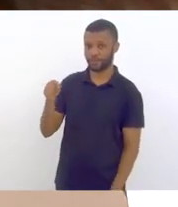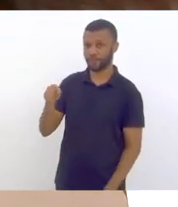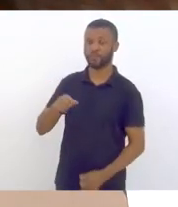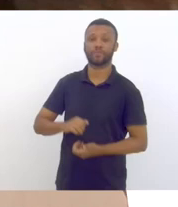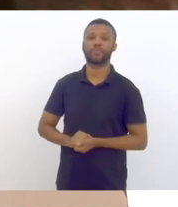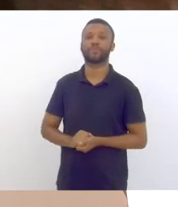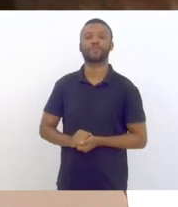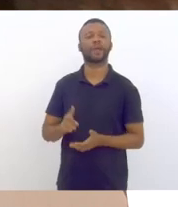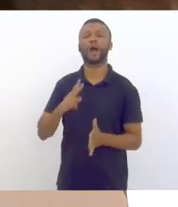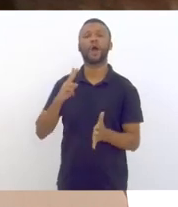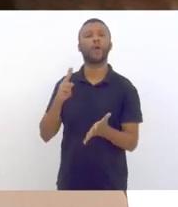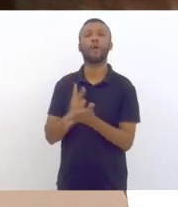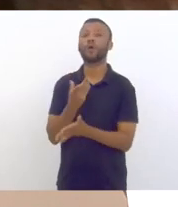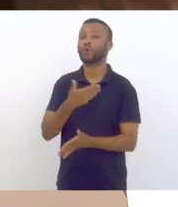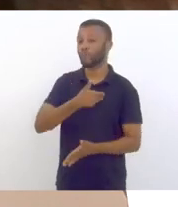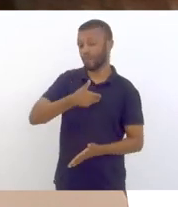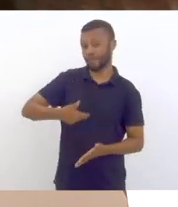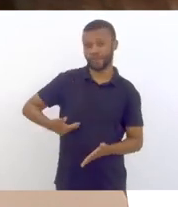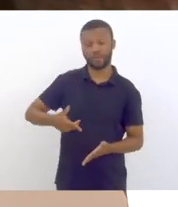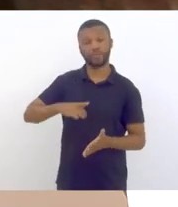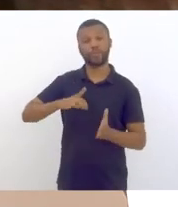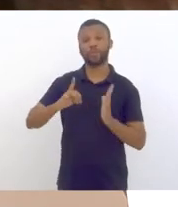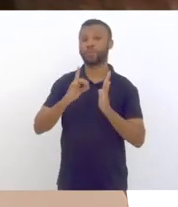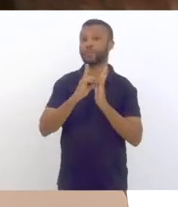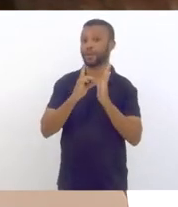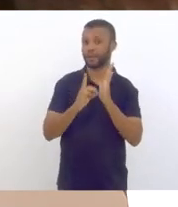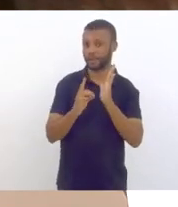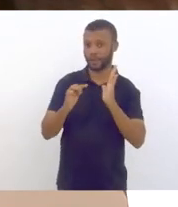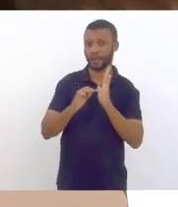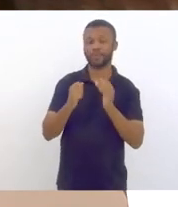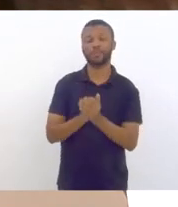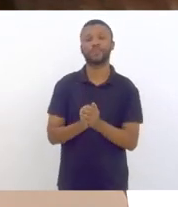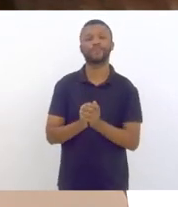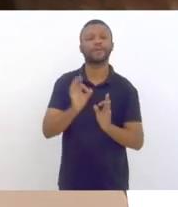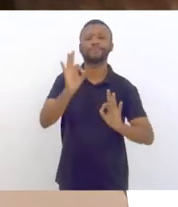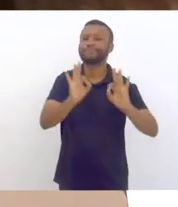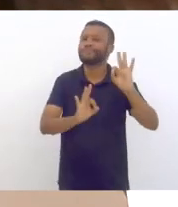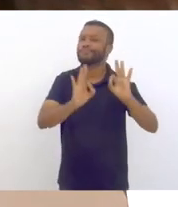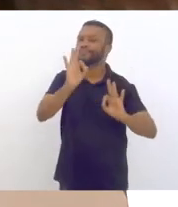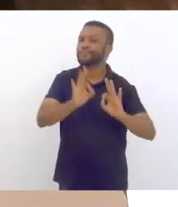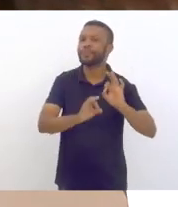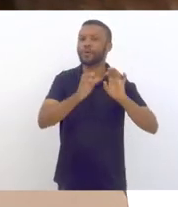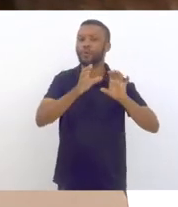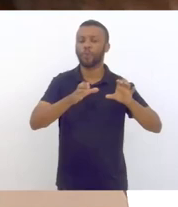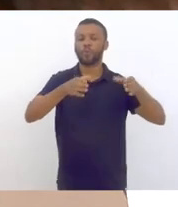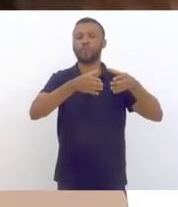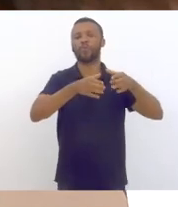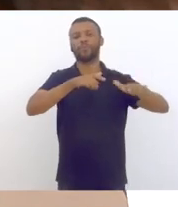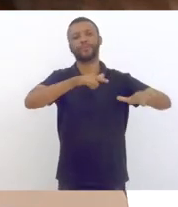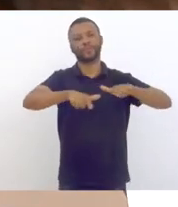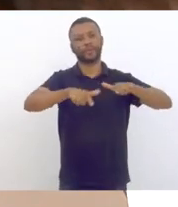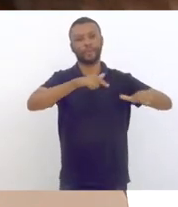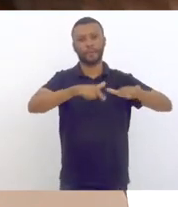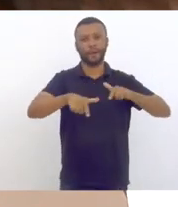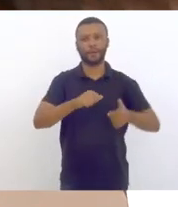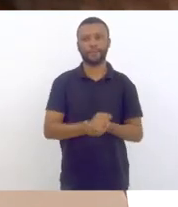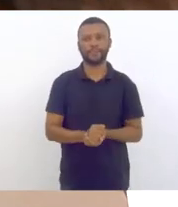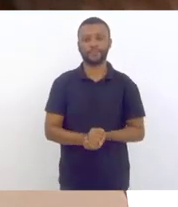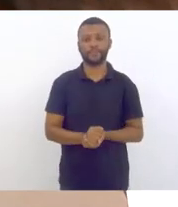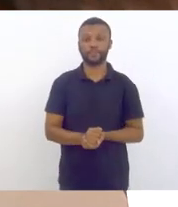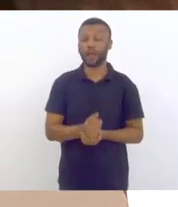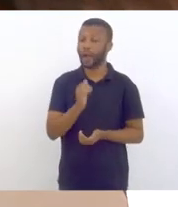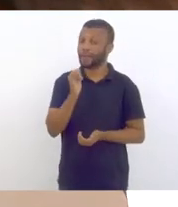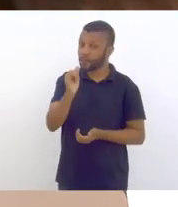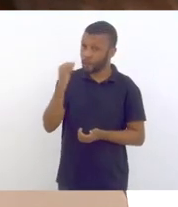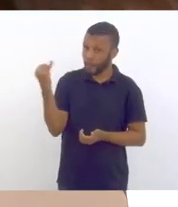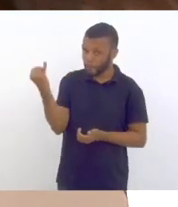o governo emitiu um decreto estruturou um grupo de trabalho Presidente Eu acho que isso